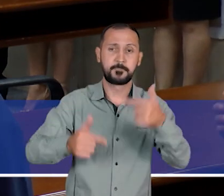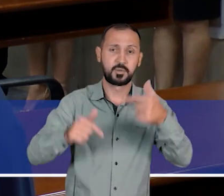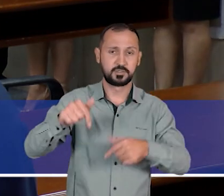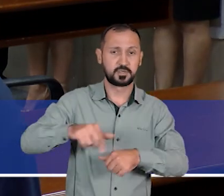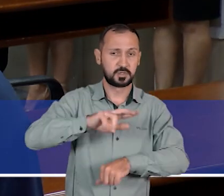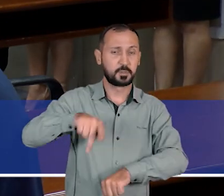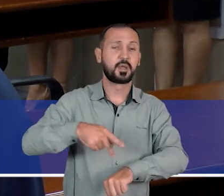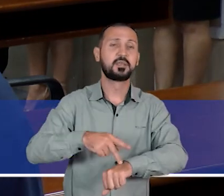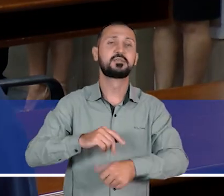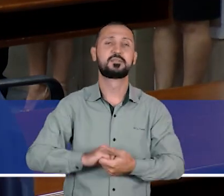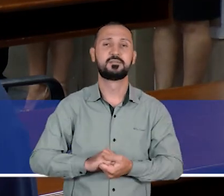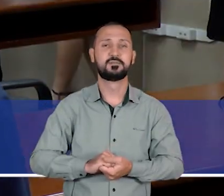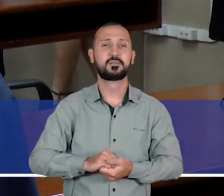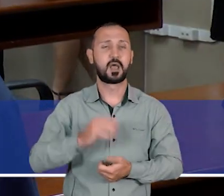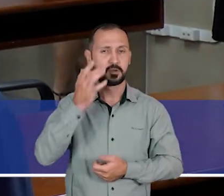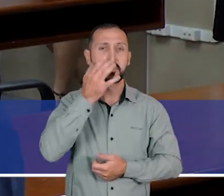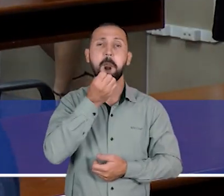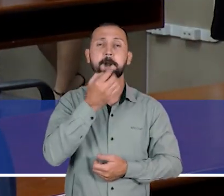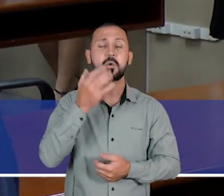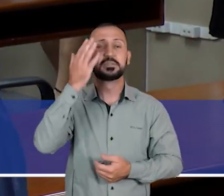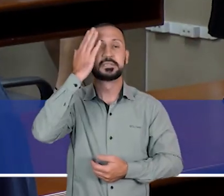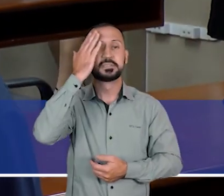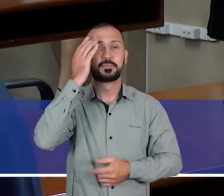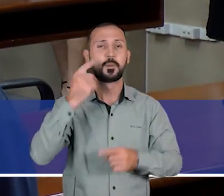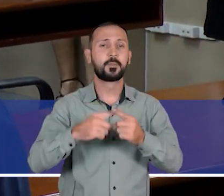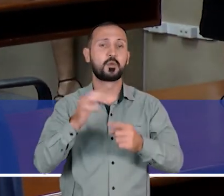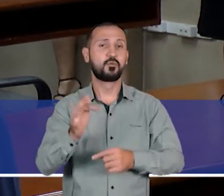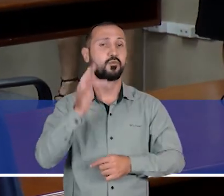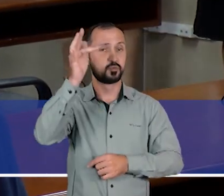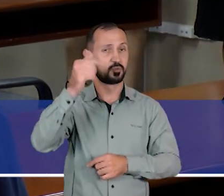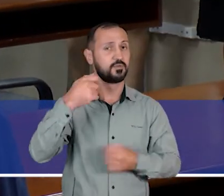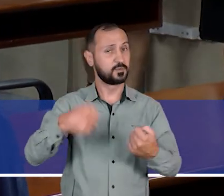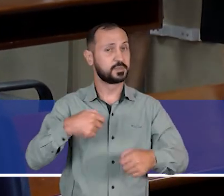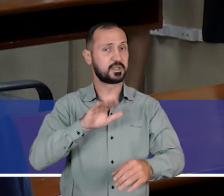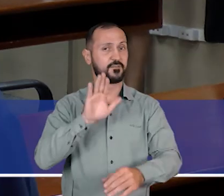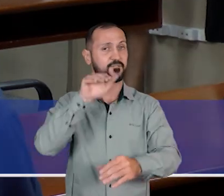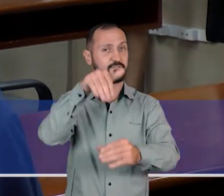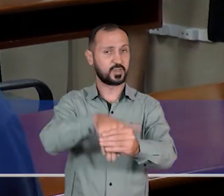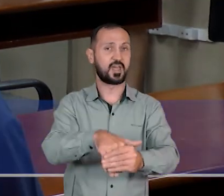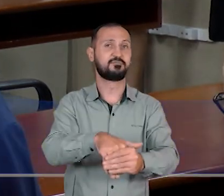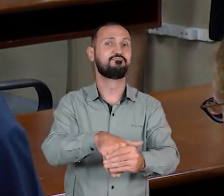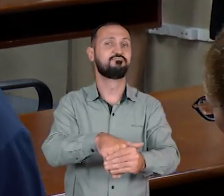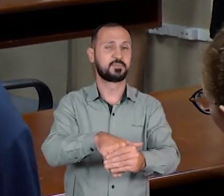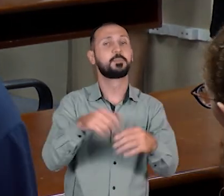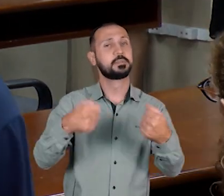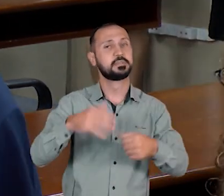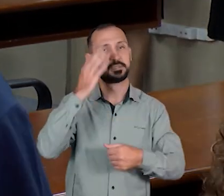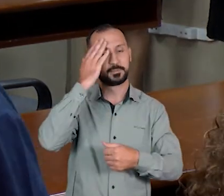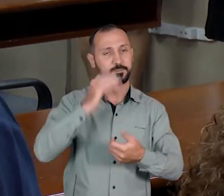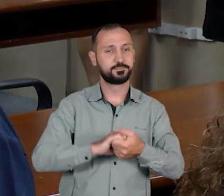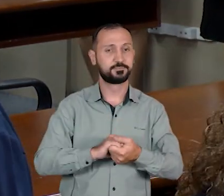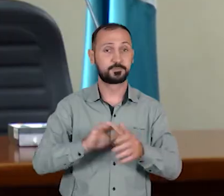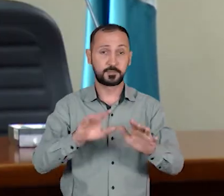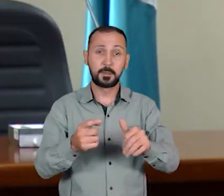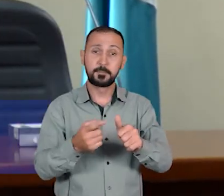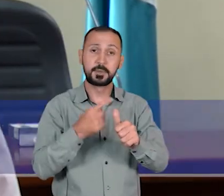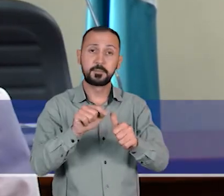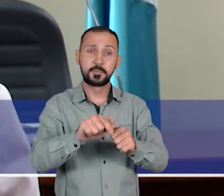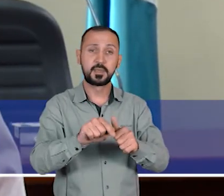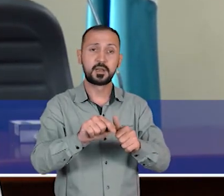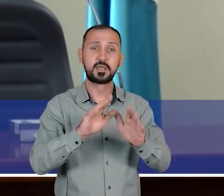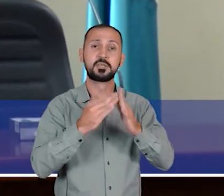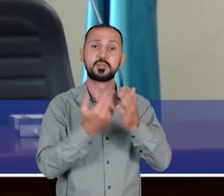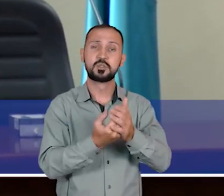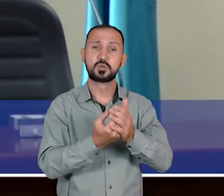da política do nosso país. Acho que é bom a gente entender porque a gente vai ter que votar no futuro e tem que saber. Primeiro, a